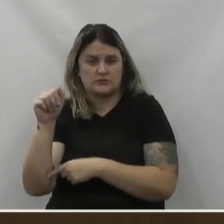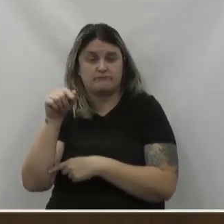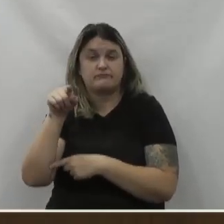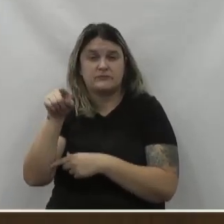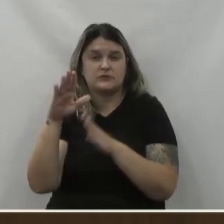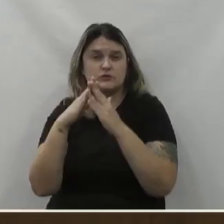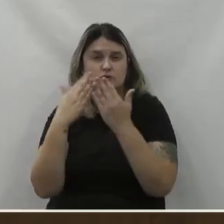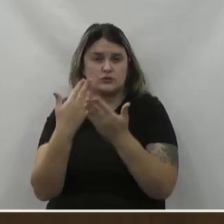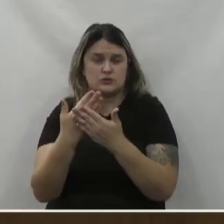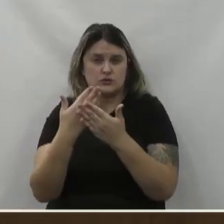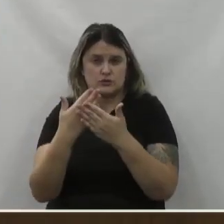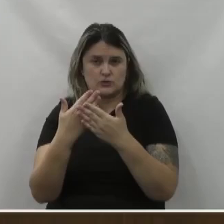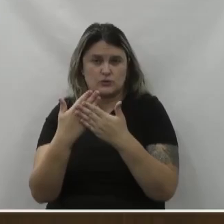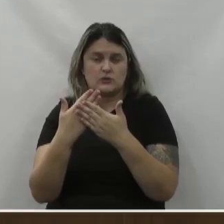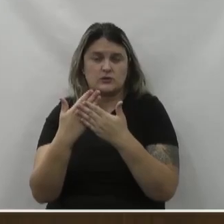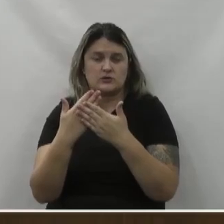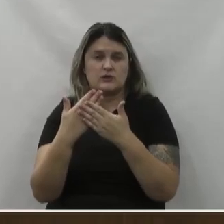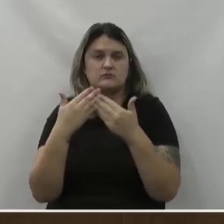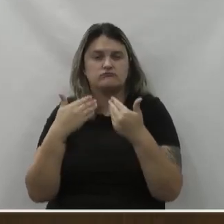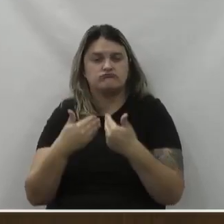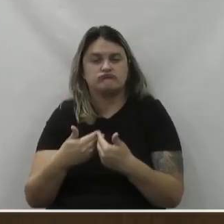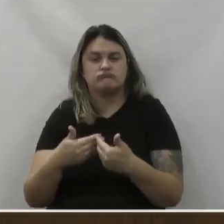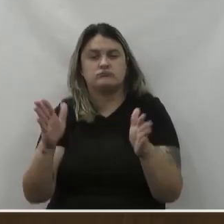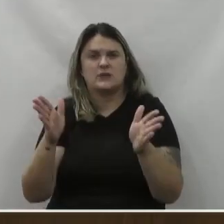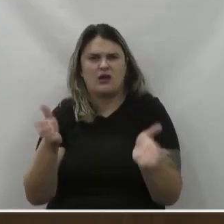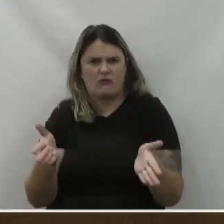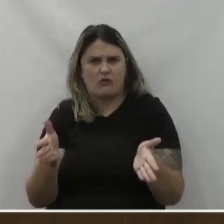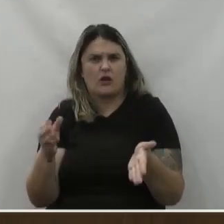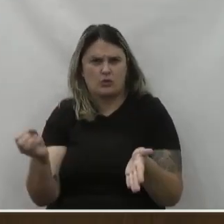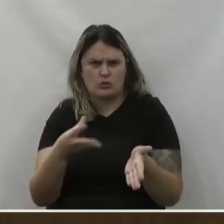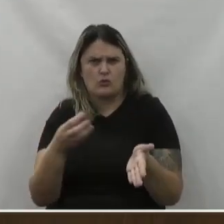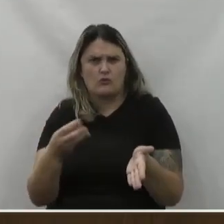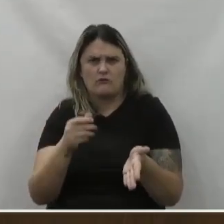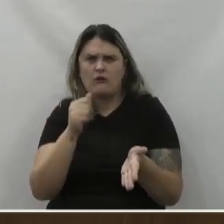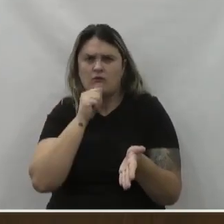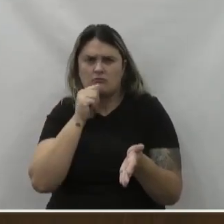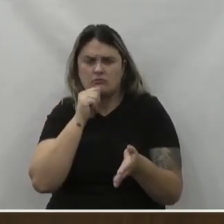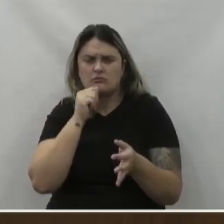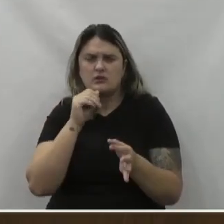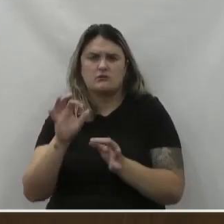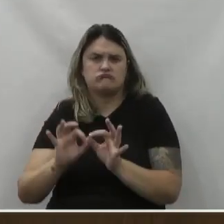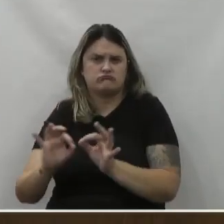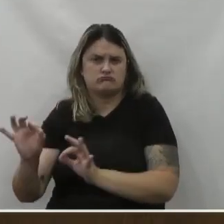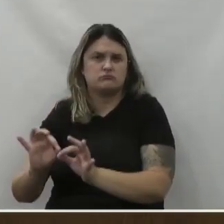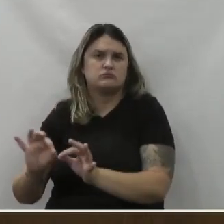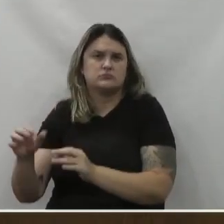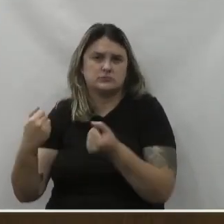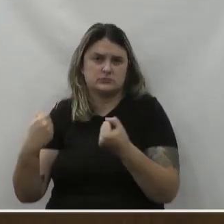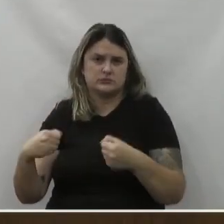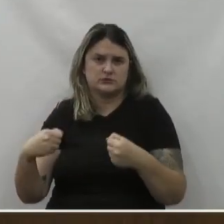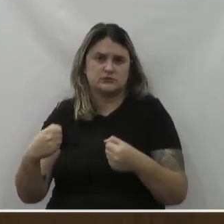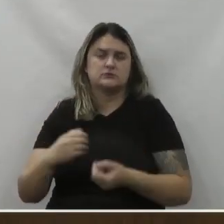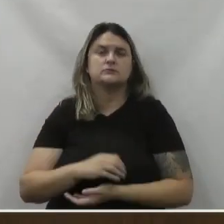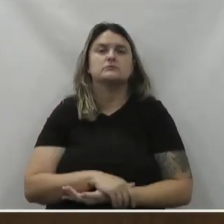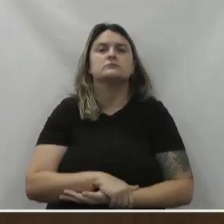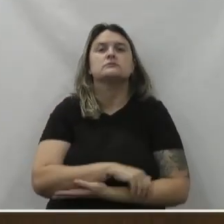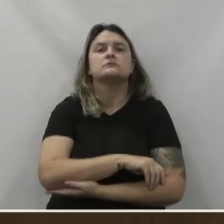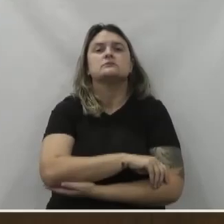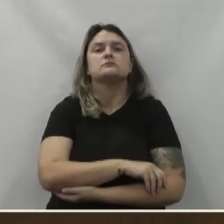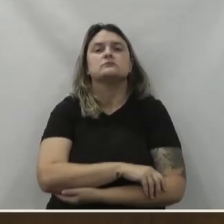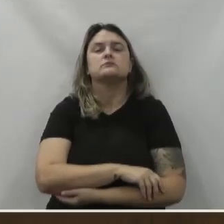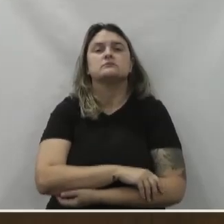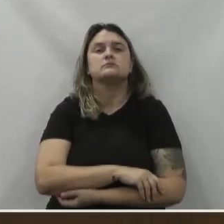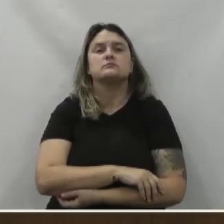escola foi inaugurada recentemente e ainda carece da estrutura ideal para seu pleno funcionamento.